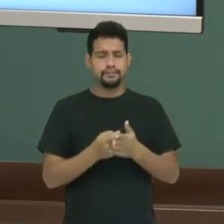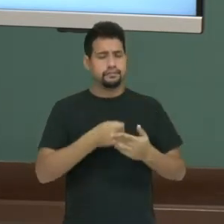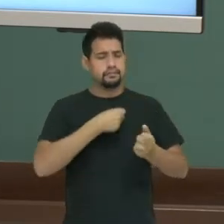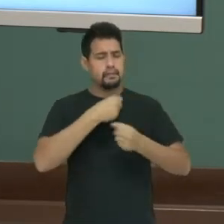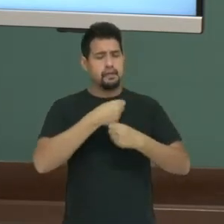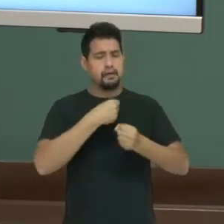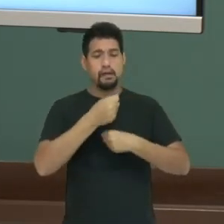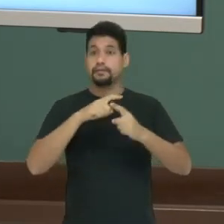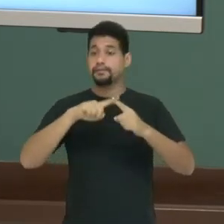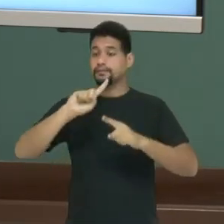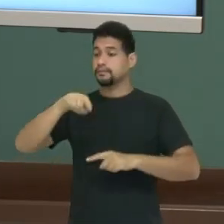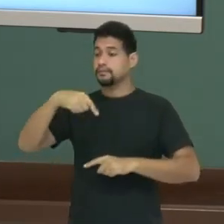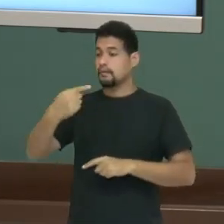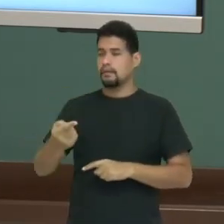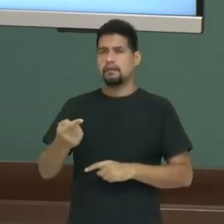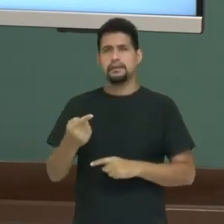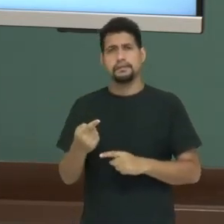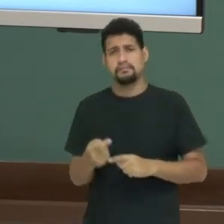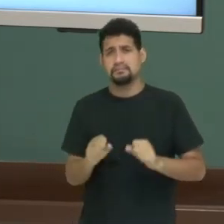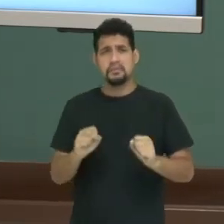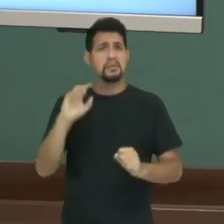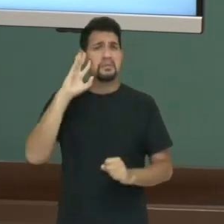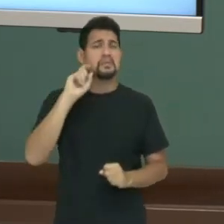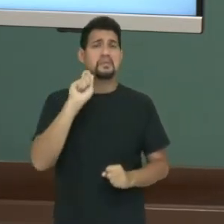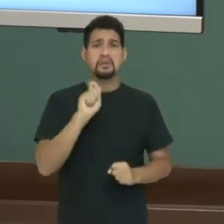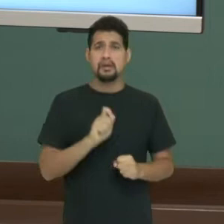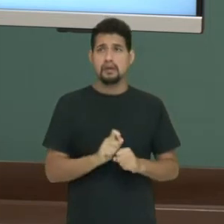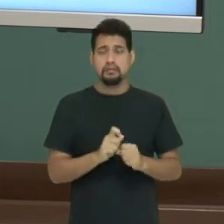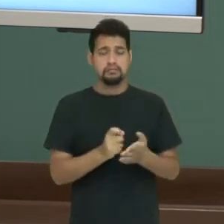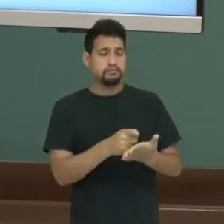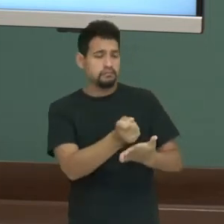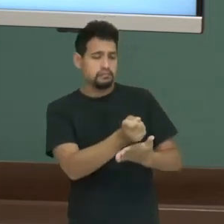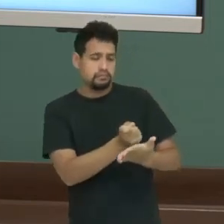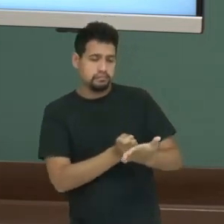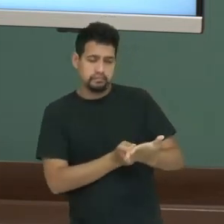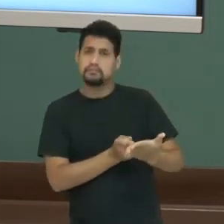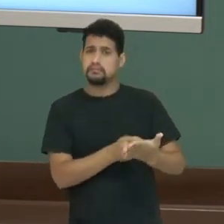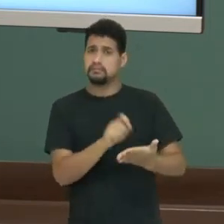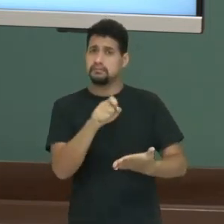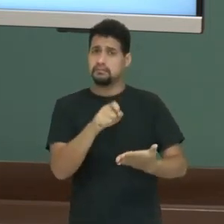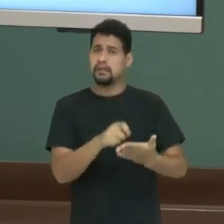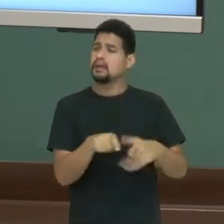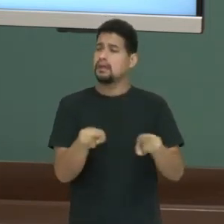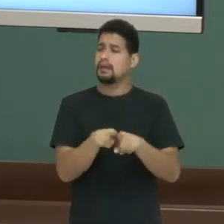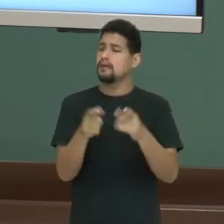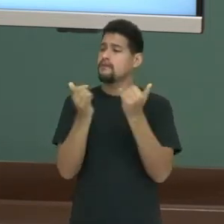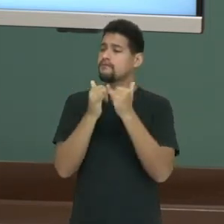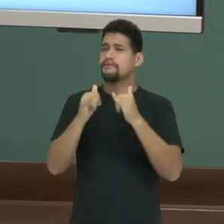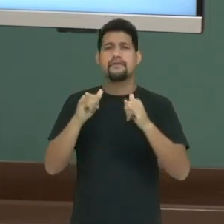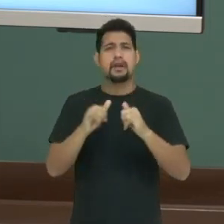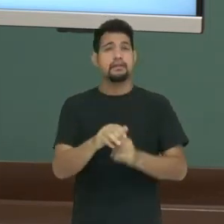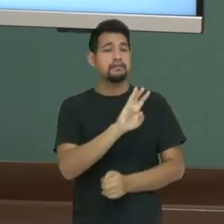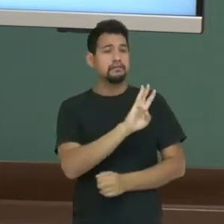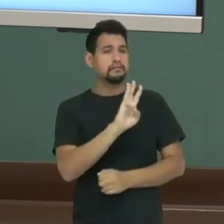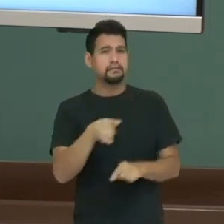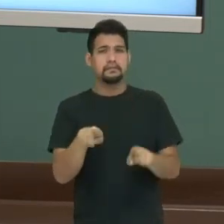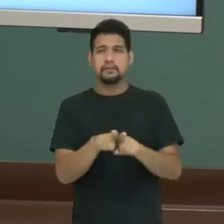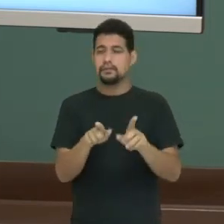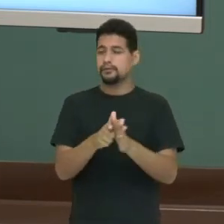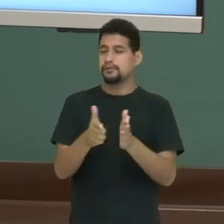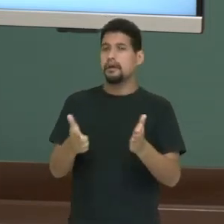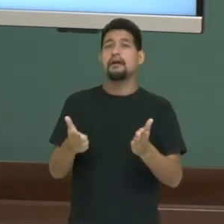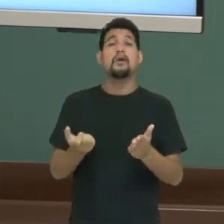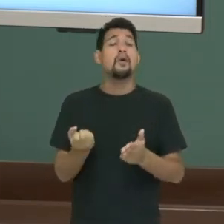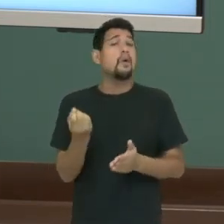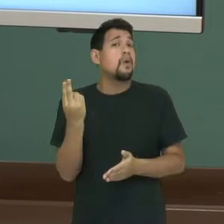E posteriormente, ela pode ser escrita. Isso mesmo, e divulgada em um site, divulgada em um jornal,